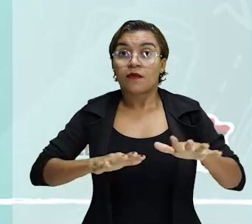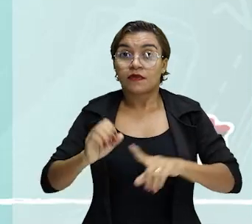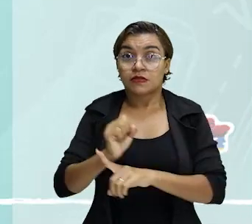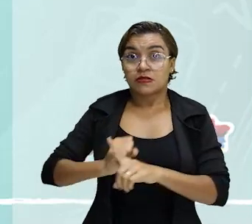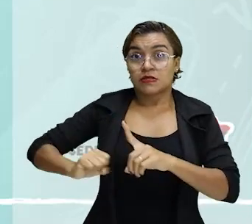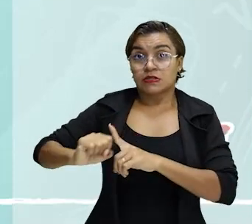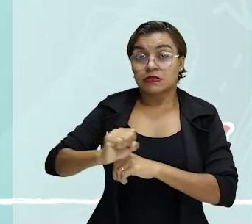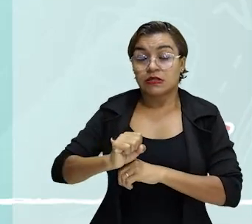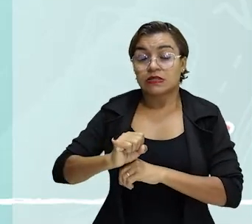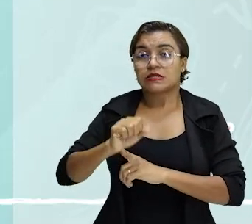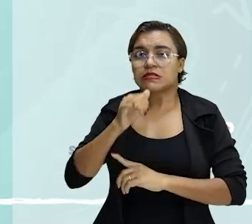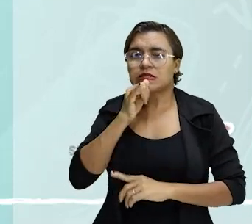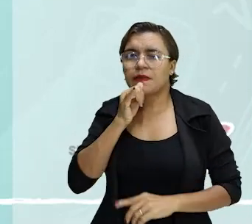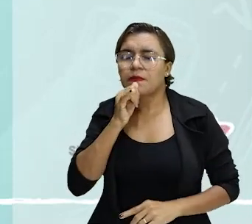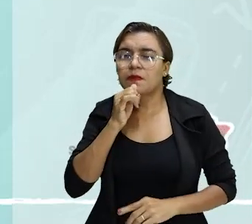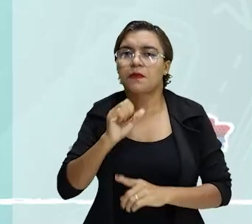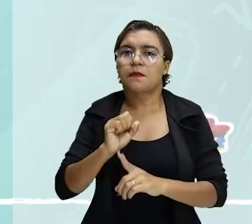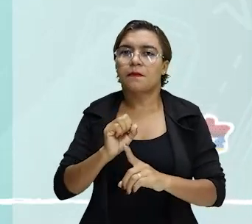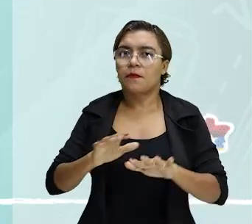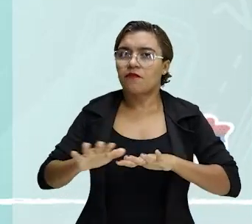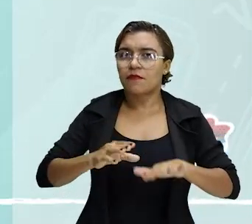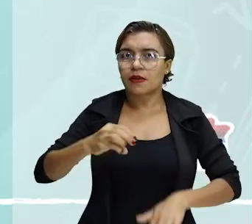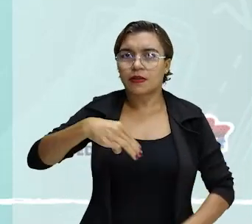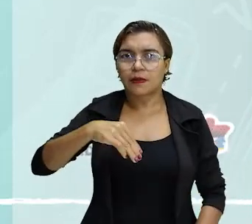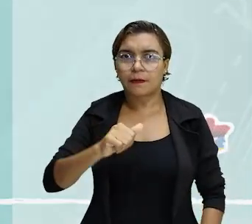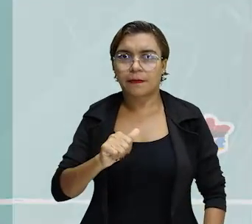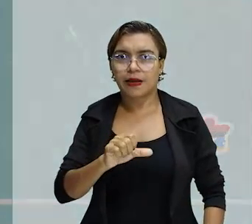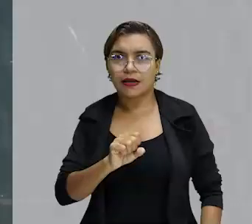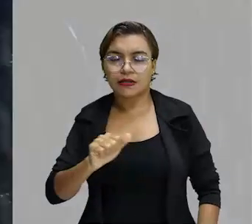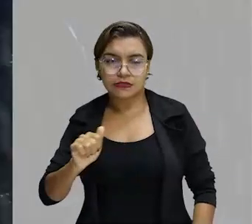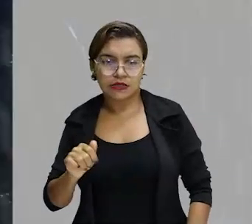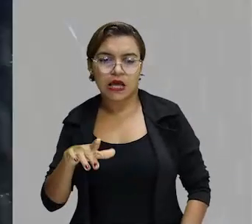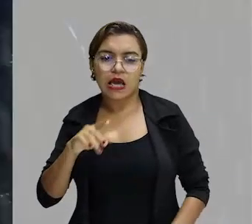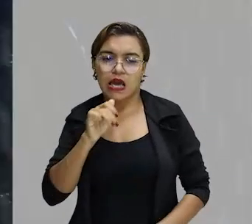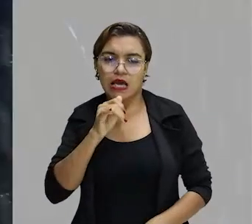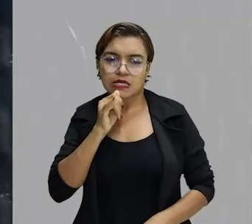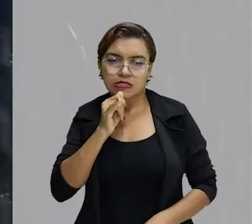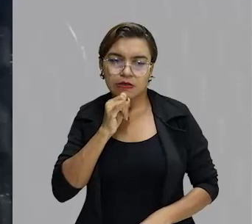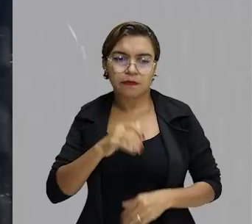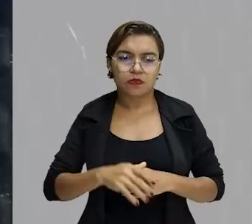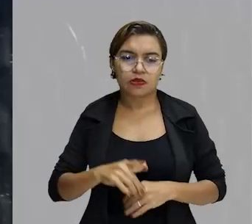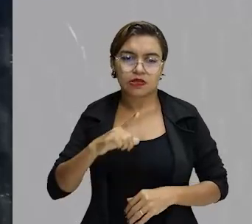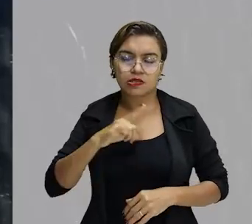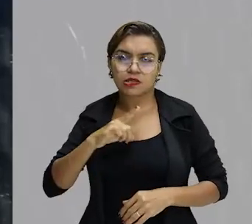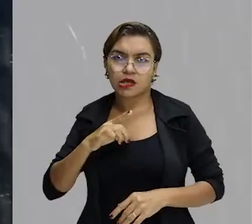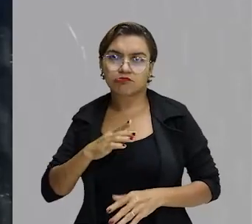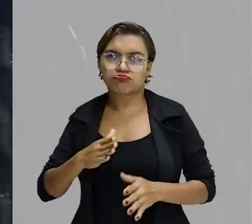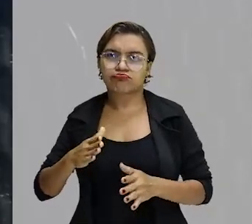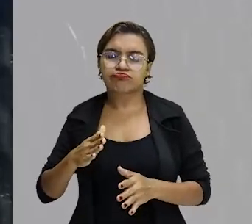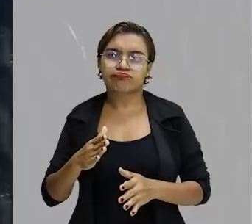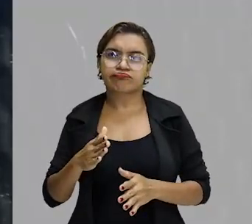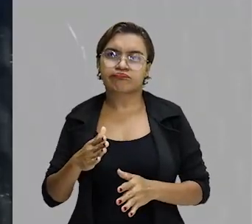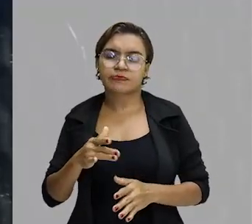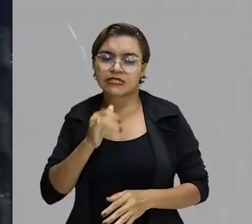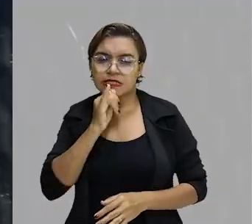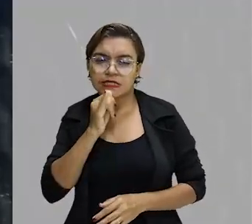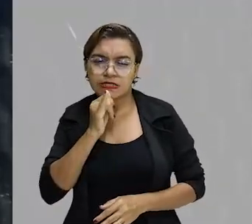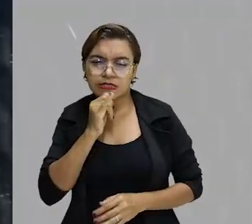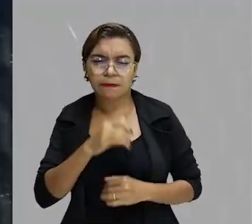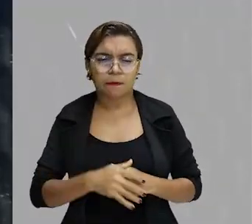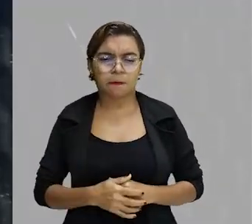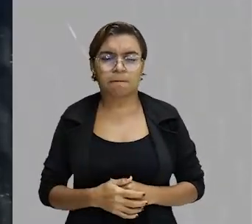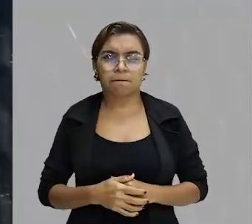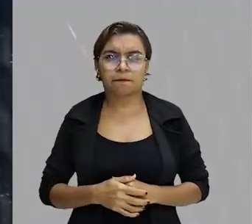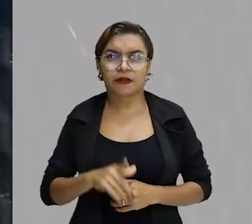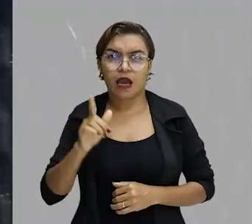como movimentos de massa, eles tendem a seguir caminhos irracionais, que perturbam e colocam em risco a todo